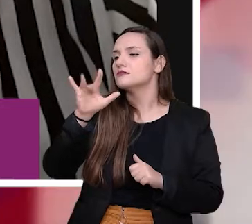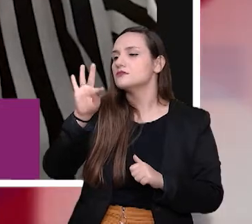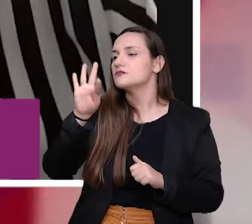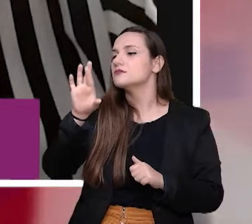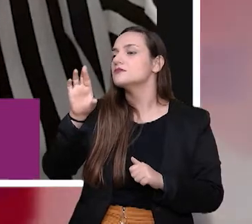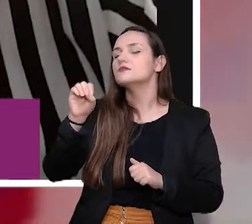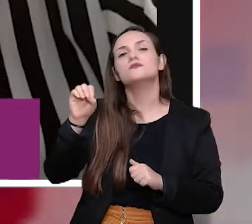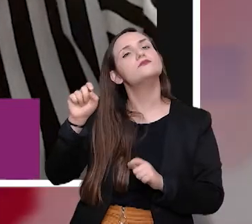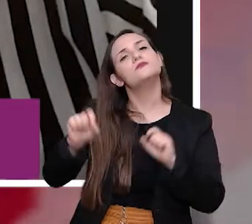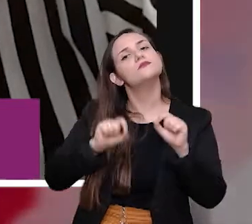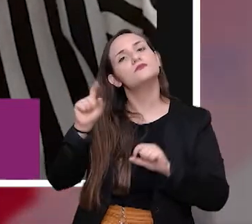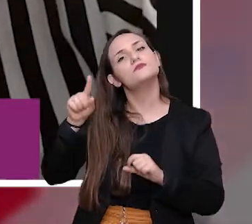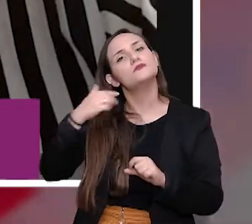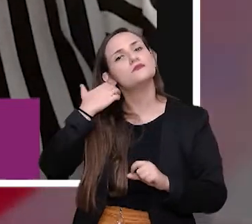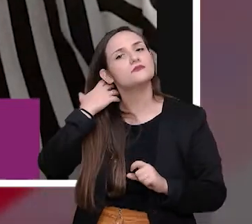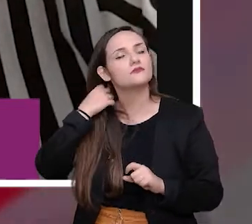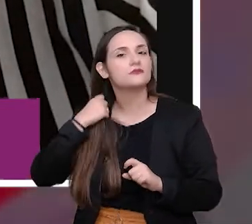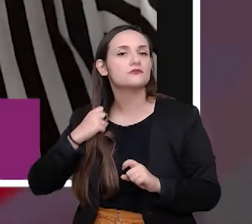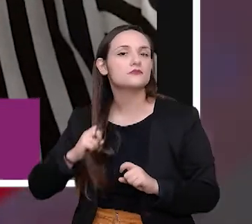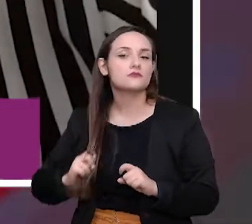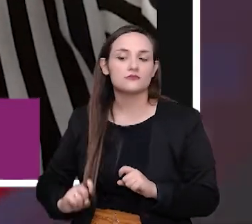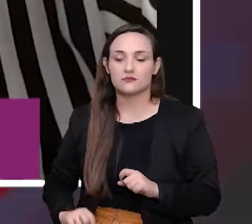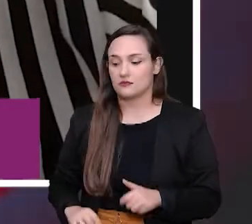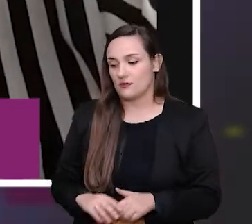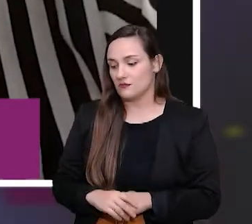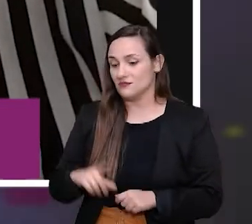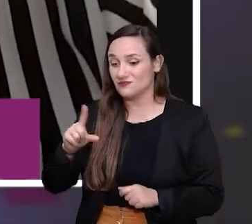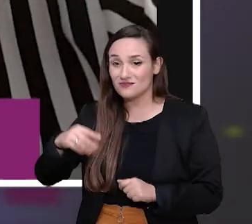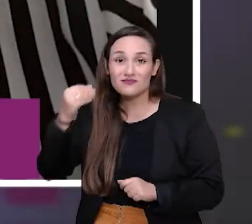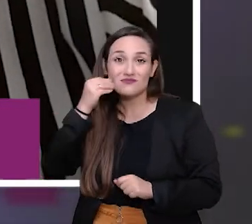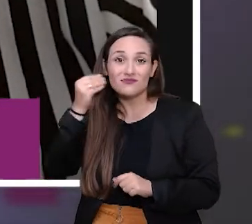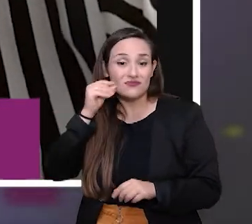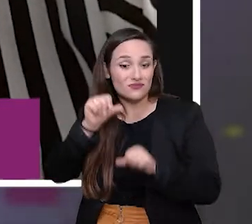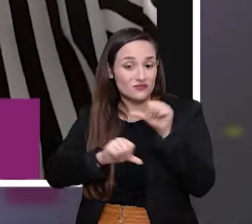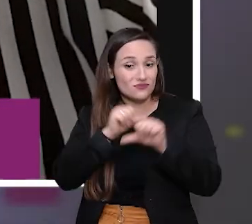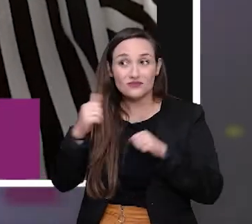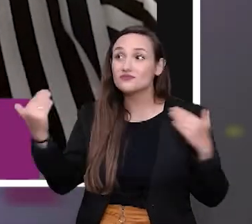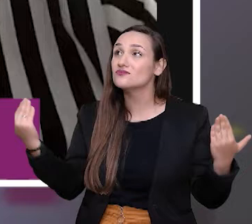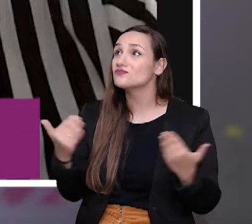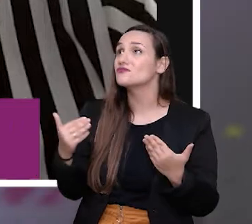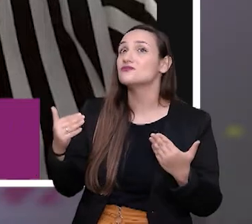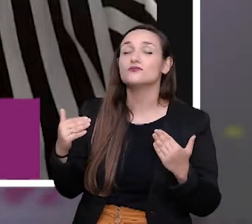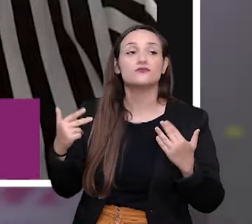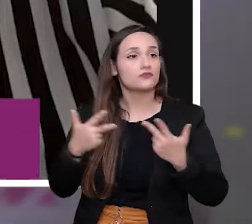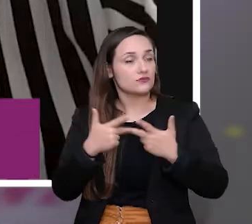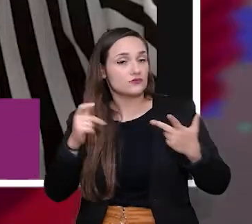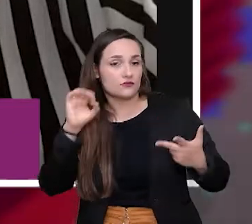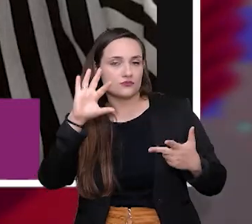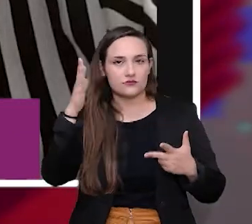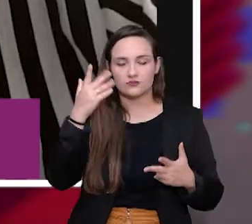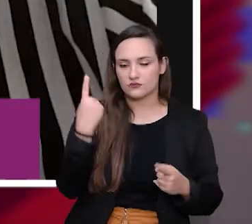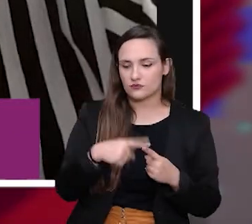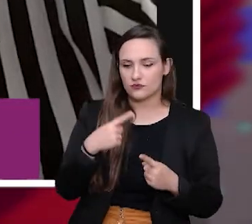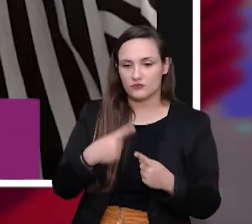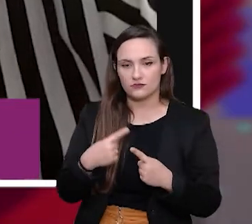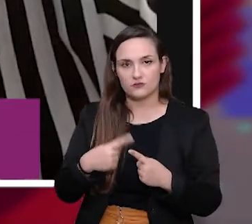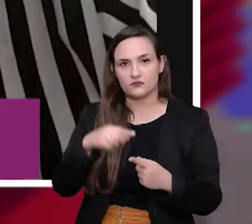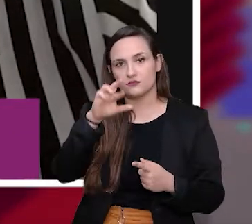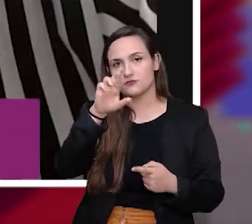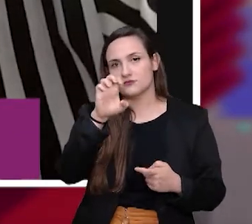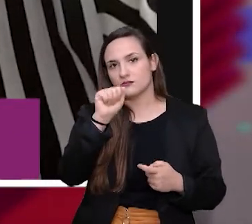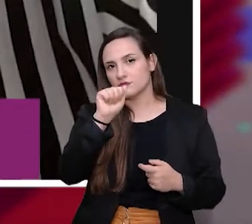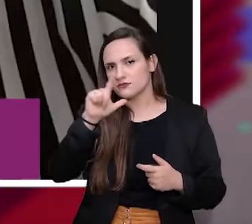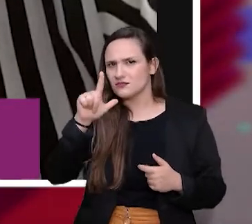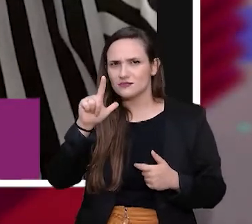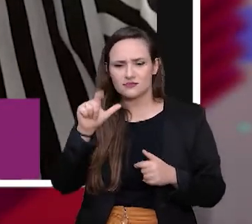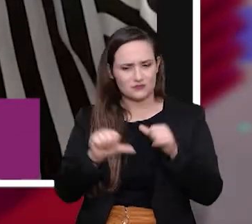né? É uma forma da gente fazer a realidade ficar diferente. Então, o natural, aquilo que é real e natural, está